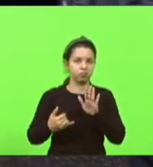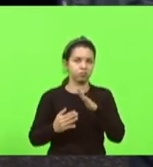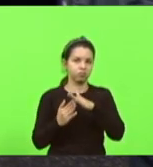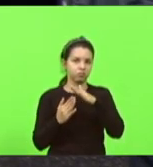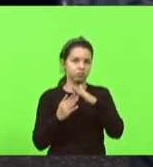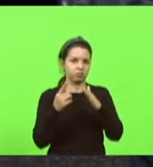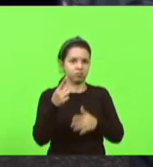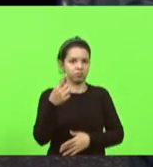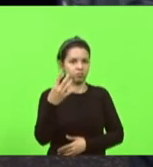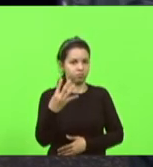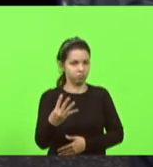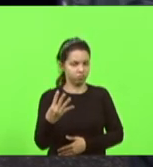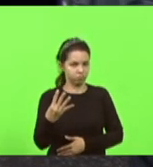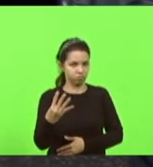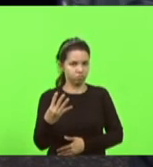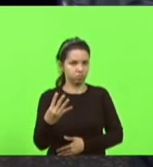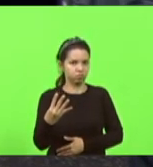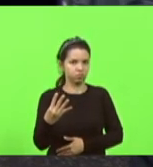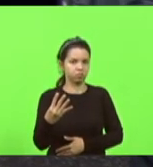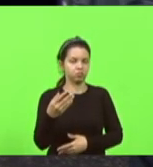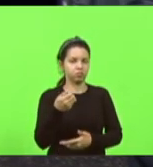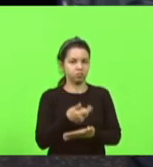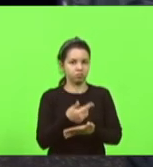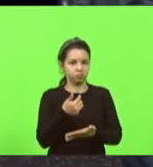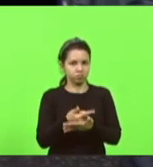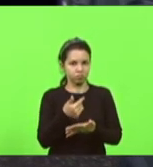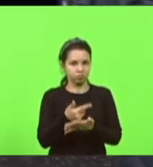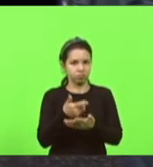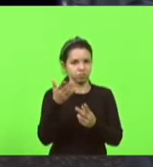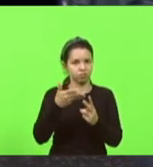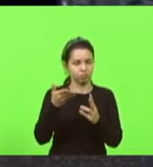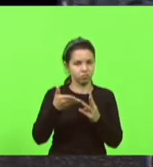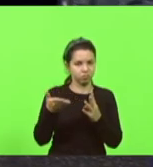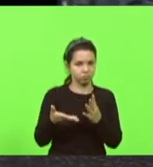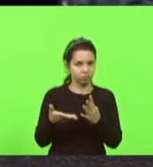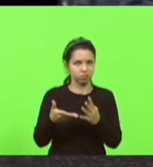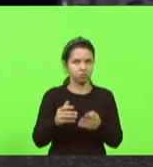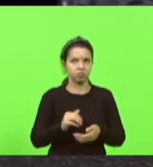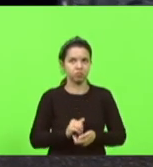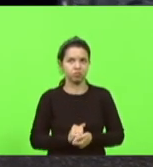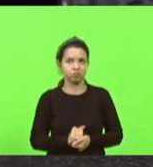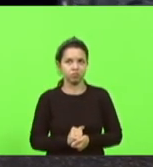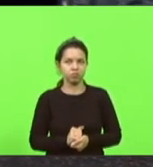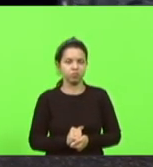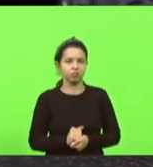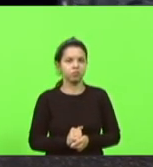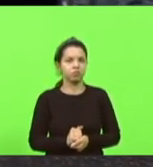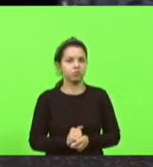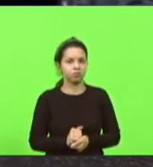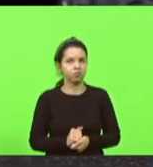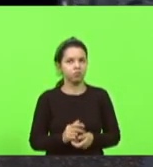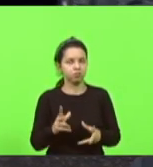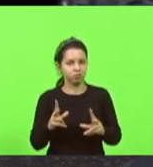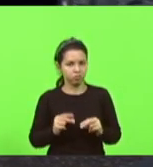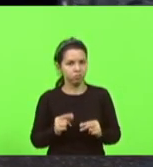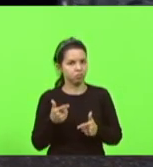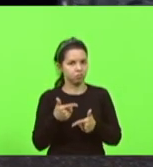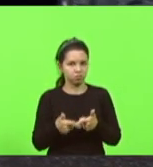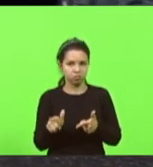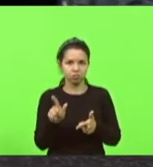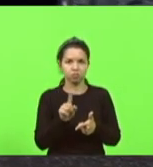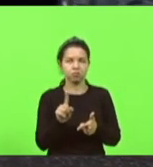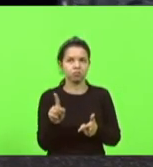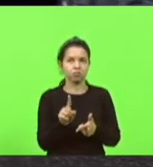dessas pensões. Então, no mérito, me parece extremamente sem problema,